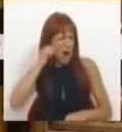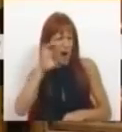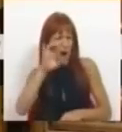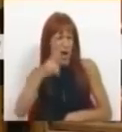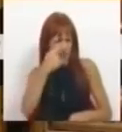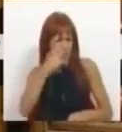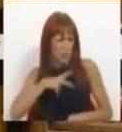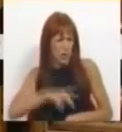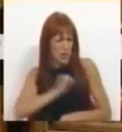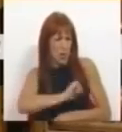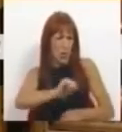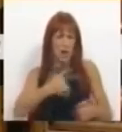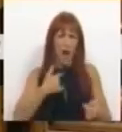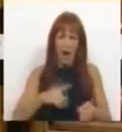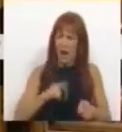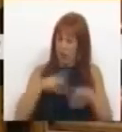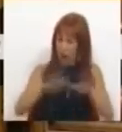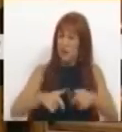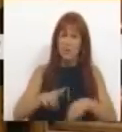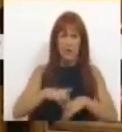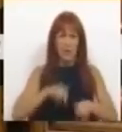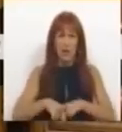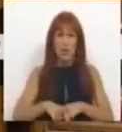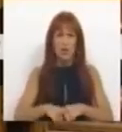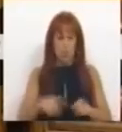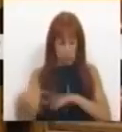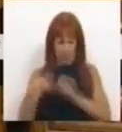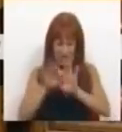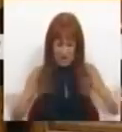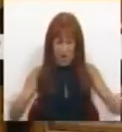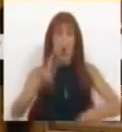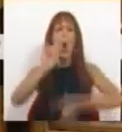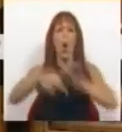são ofensivas para os portugueses que querem que esta Assembleia faça um debate sério